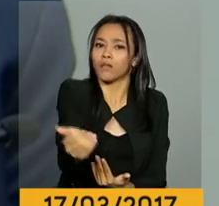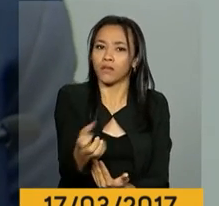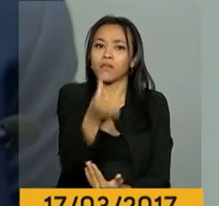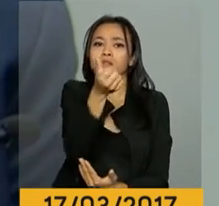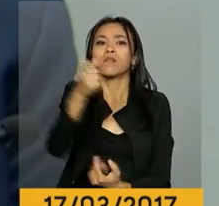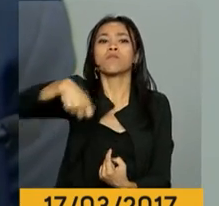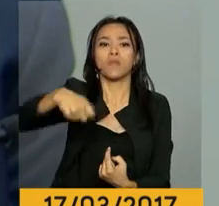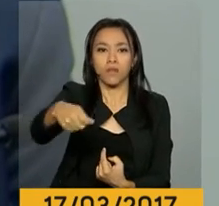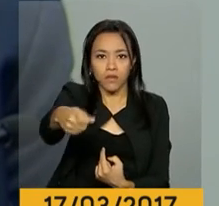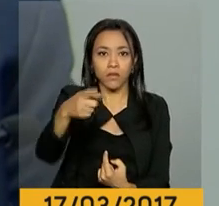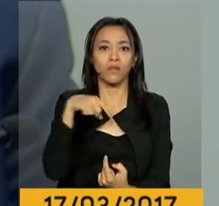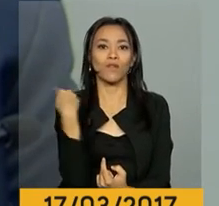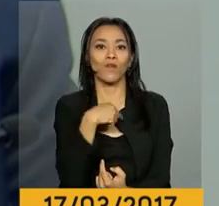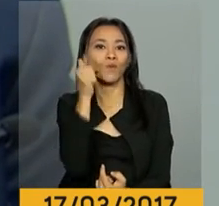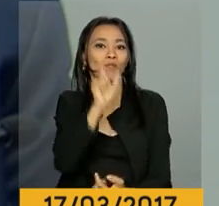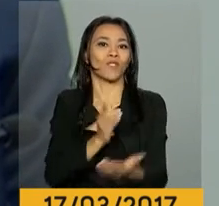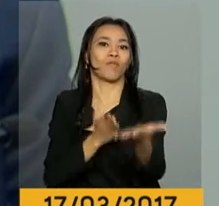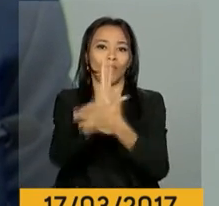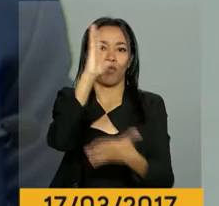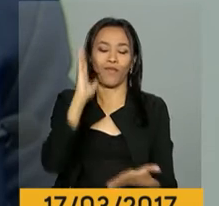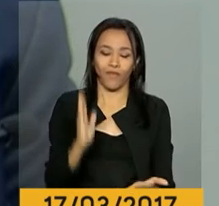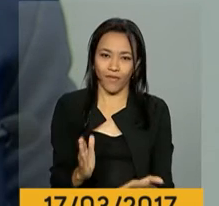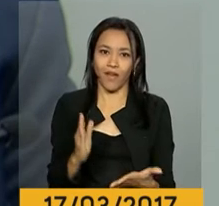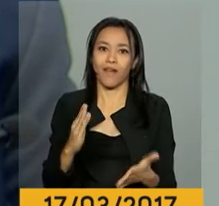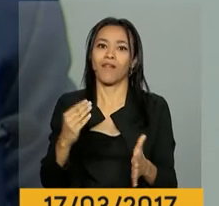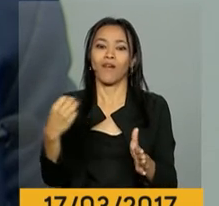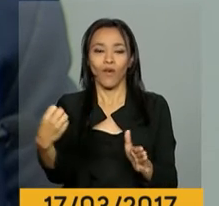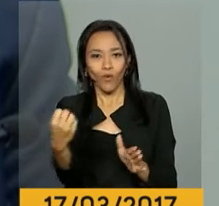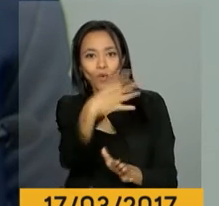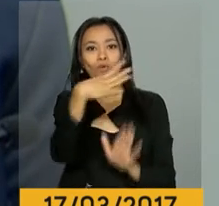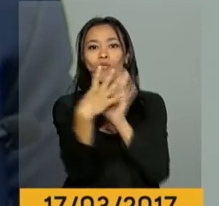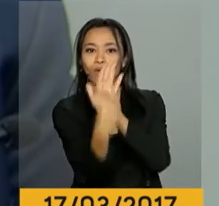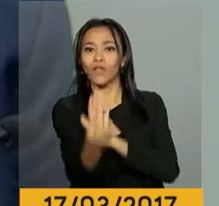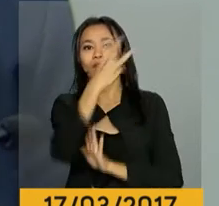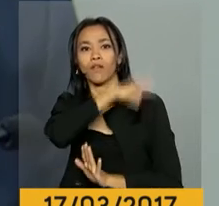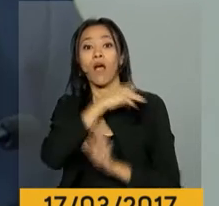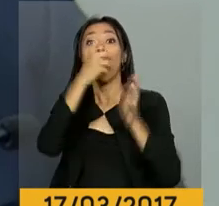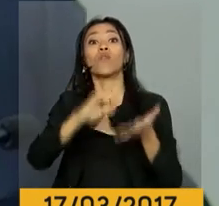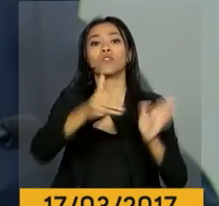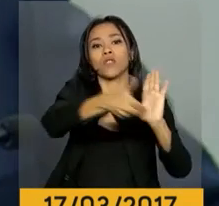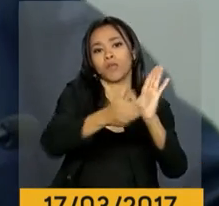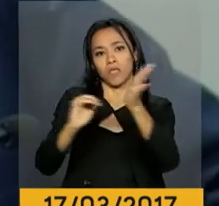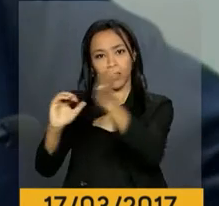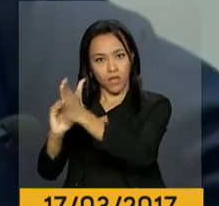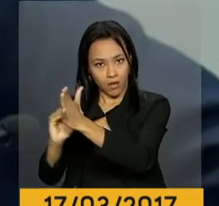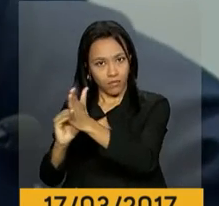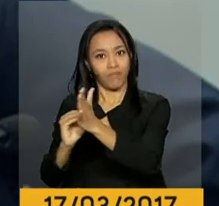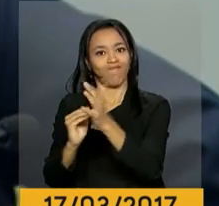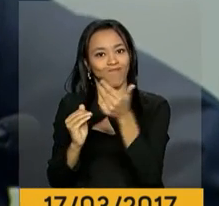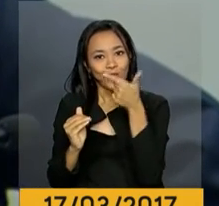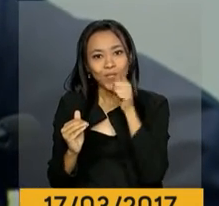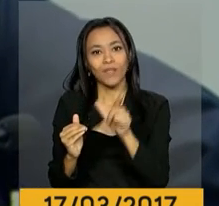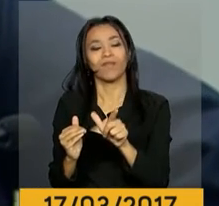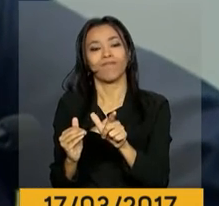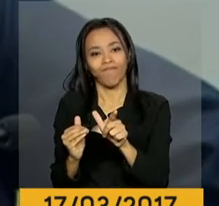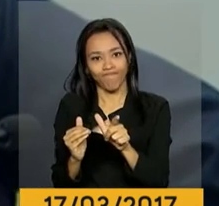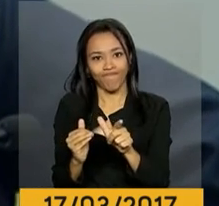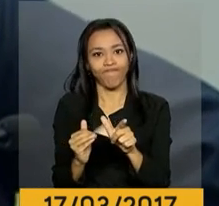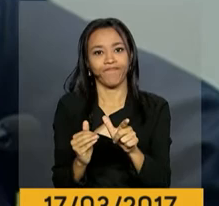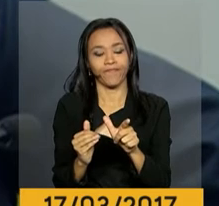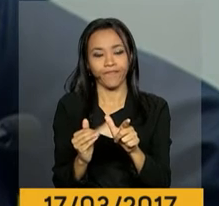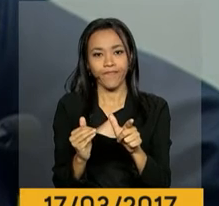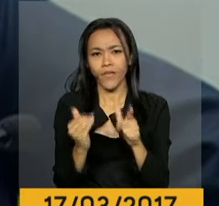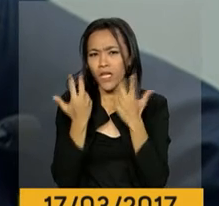6 meses, nós aprovamos a reformulação do ensino médio no país, na Câmara e no Senado, e pudemos,